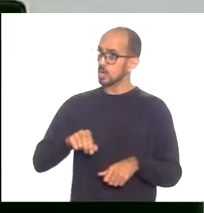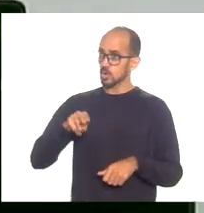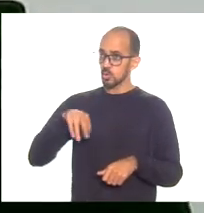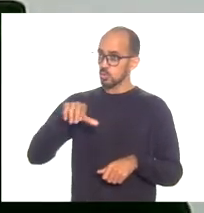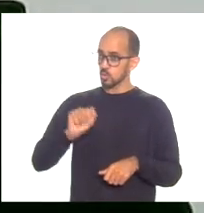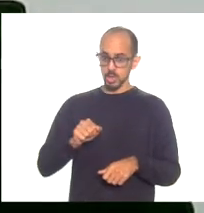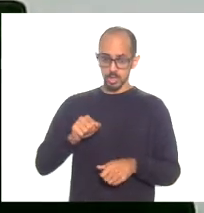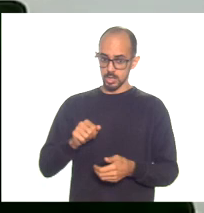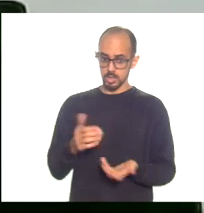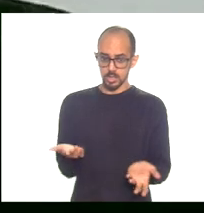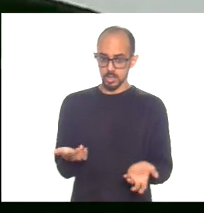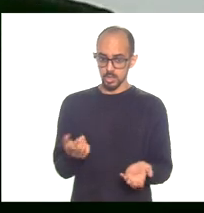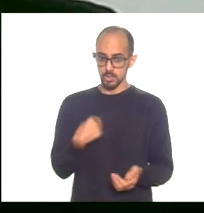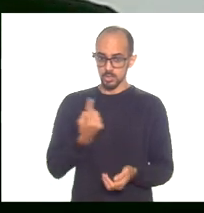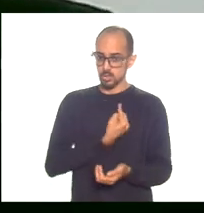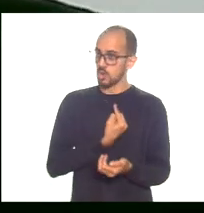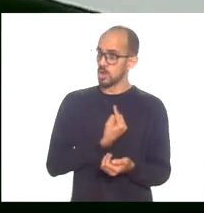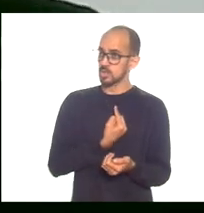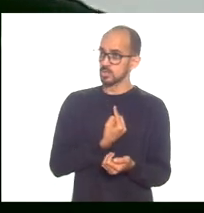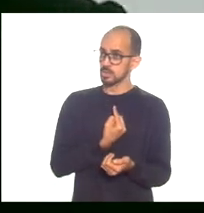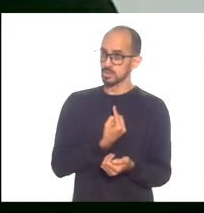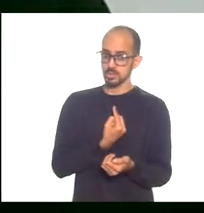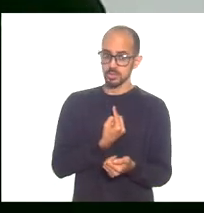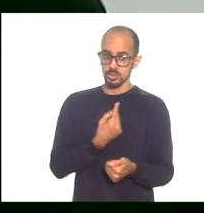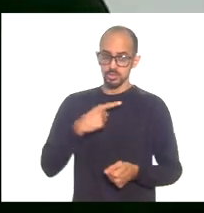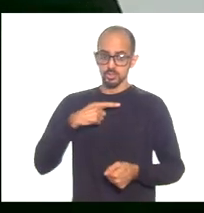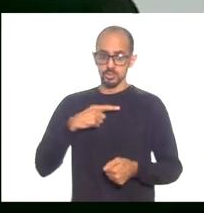nenhum momento, nós levamos